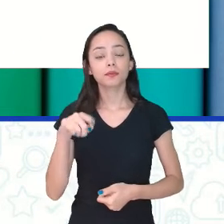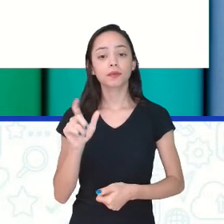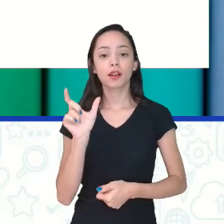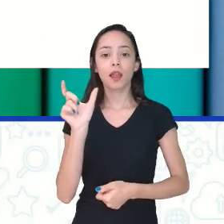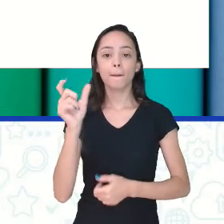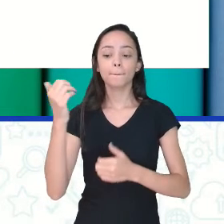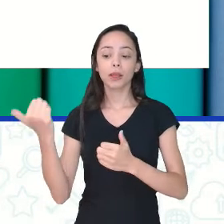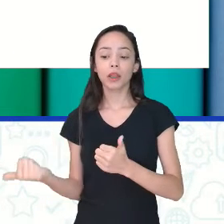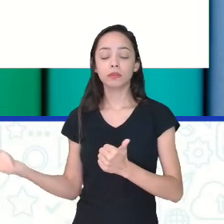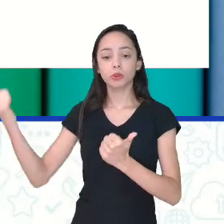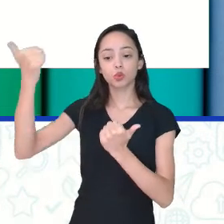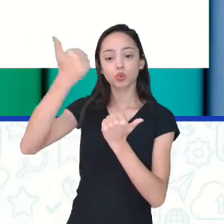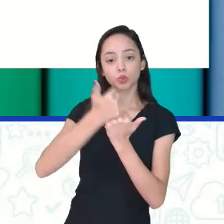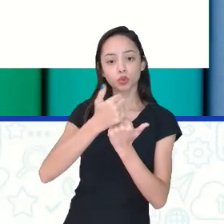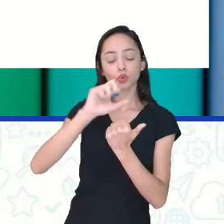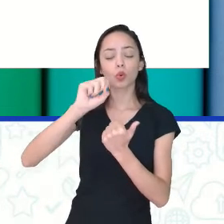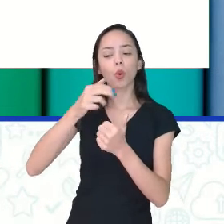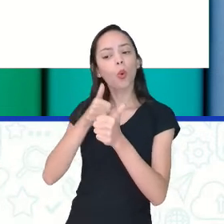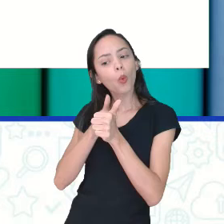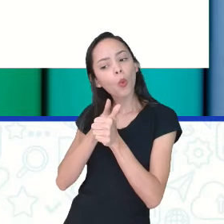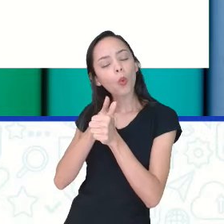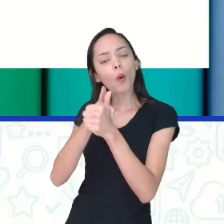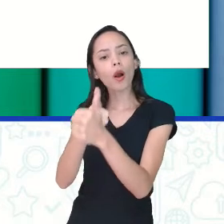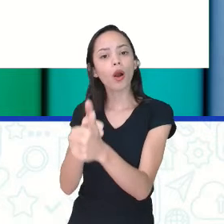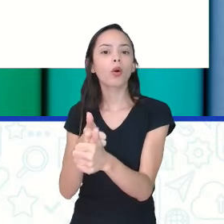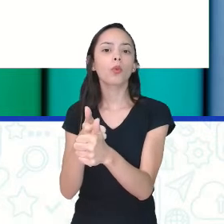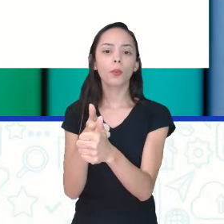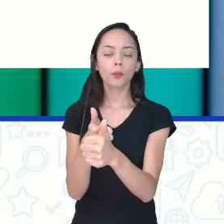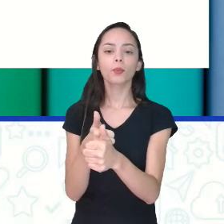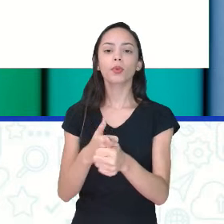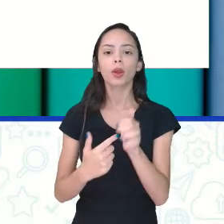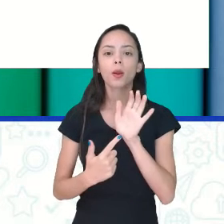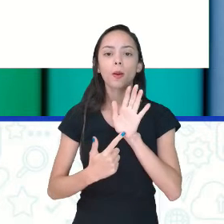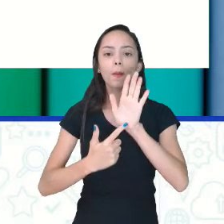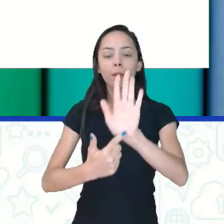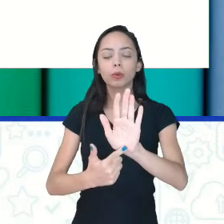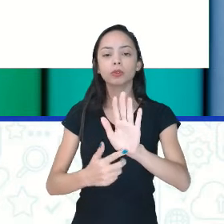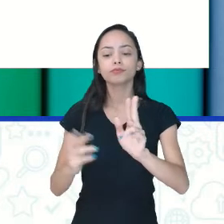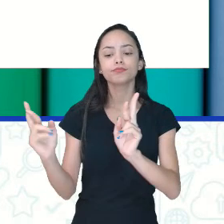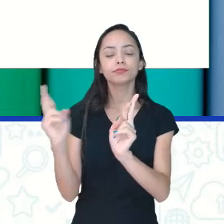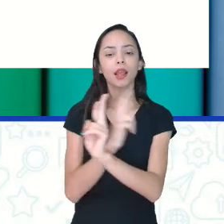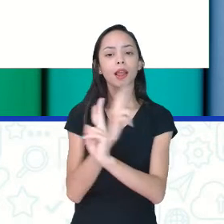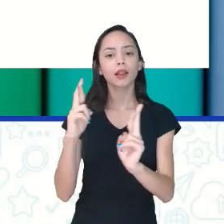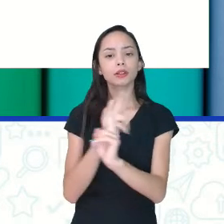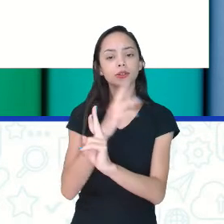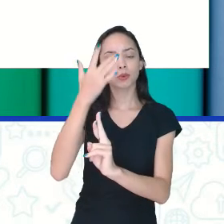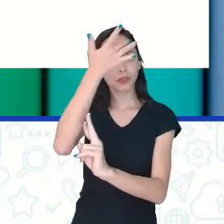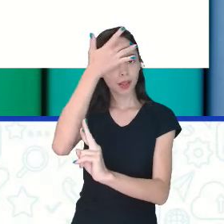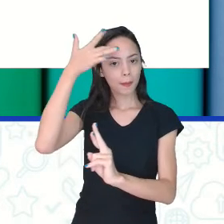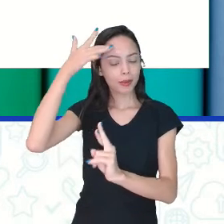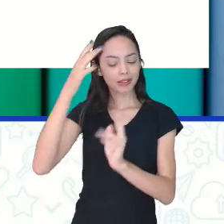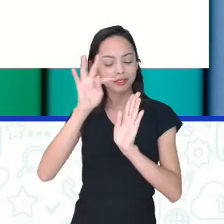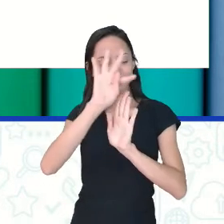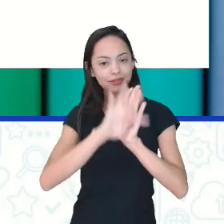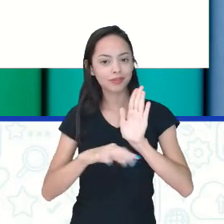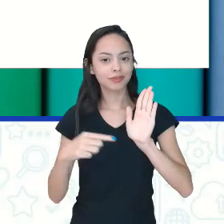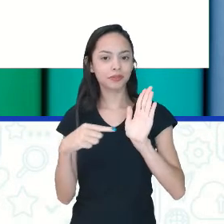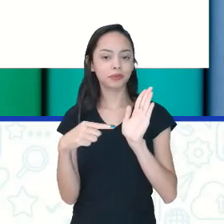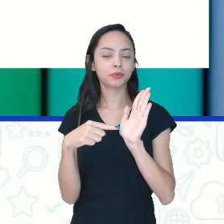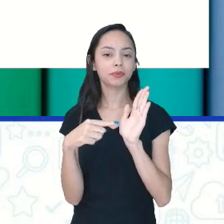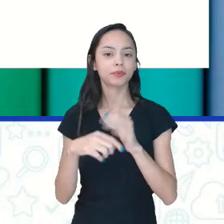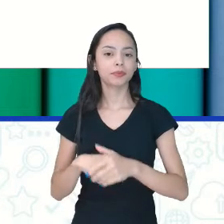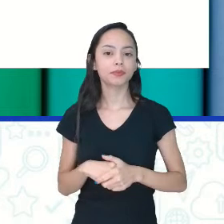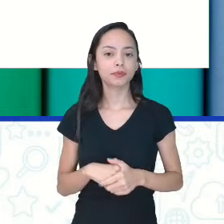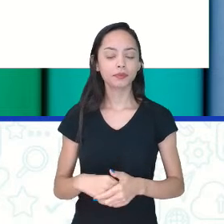que substitui ou acompanha o substantivo, indicando a relação das pessoas do discurso, tal como eu,